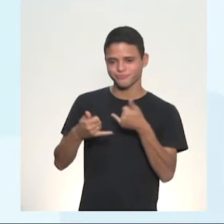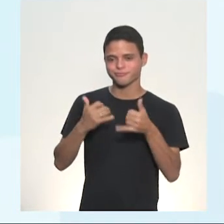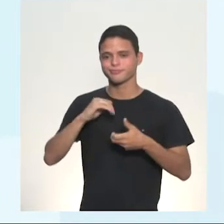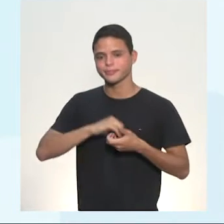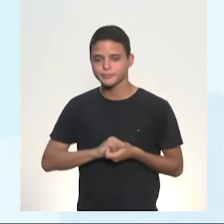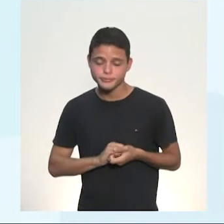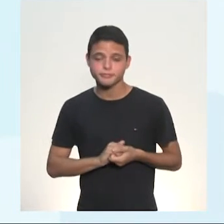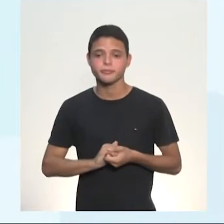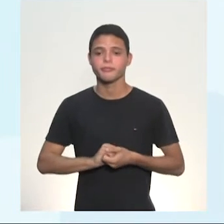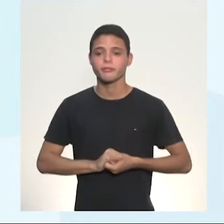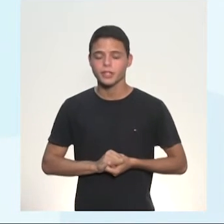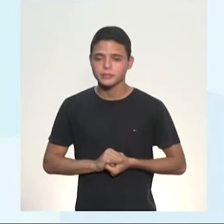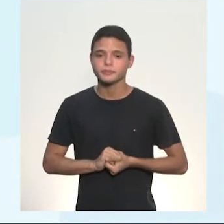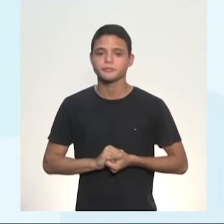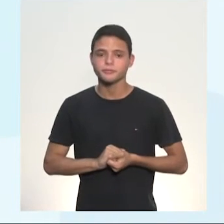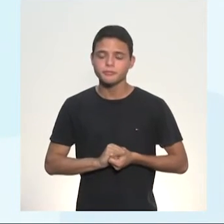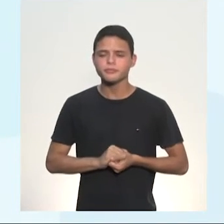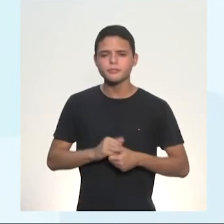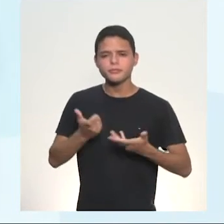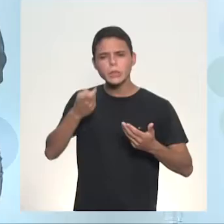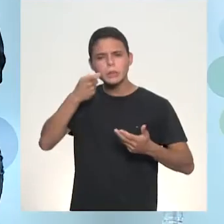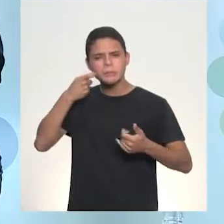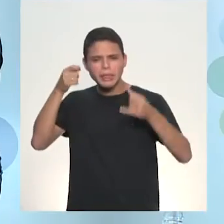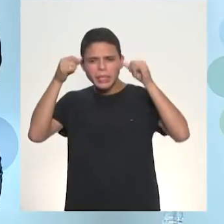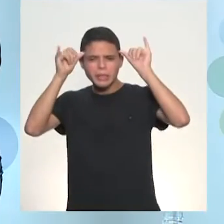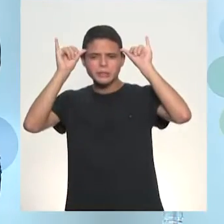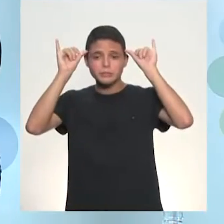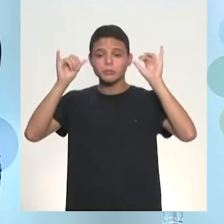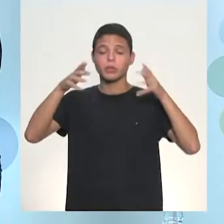rápido. Vamos lá, já que o peixe-boi